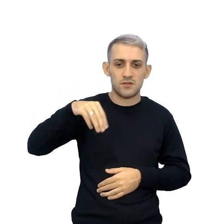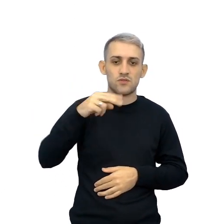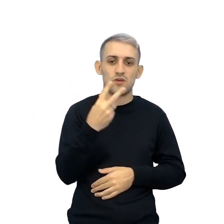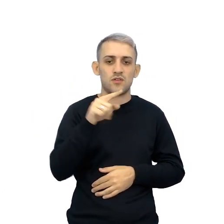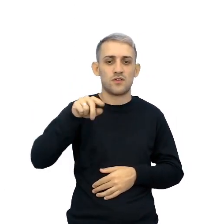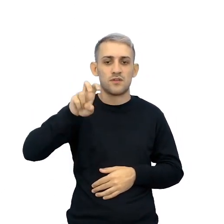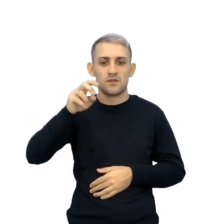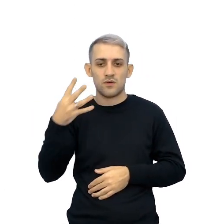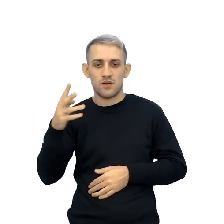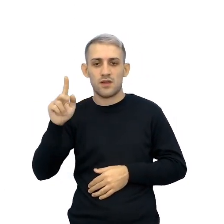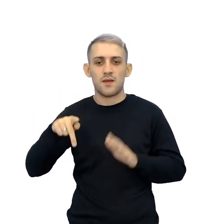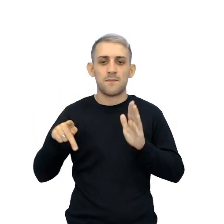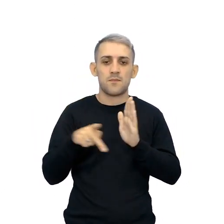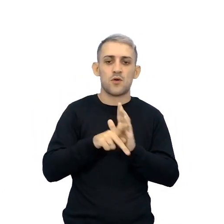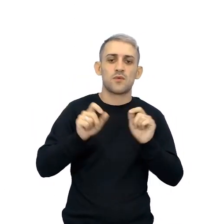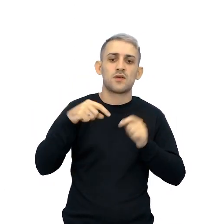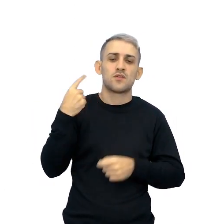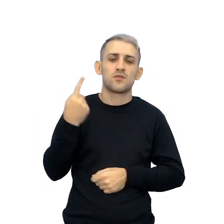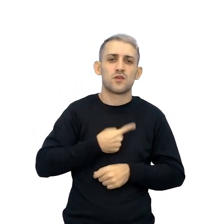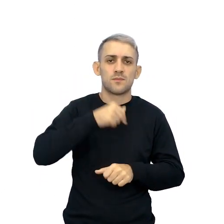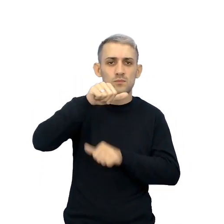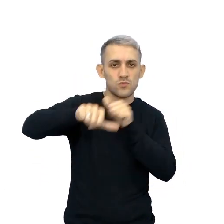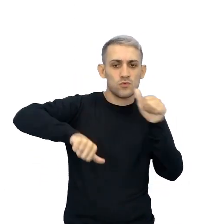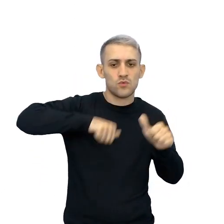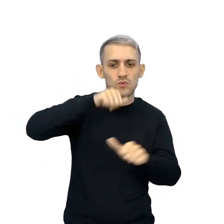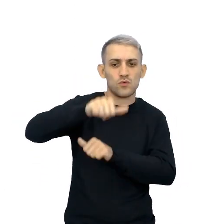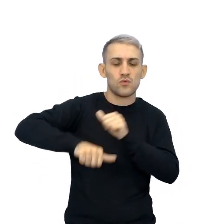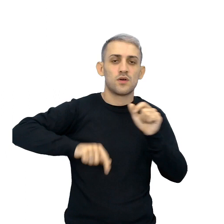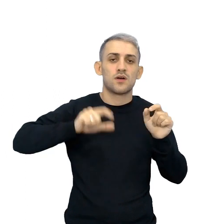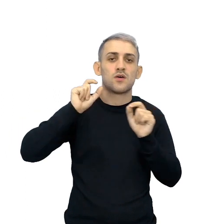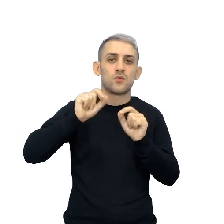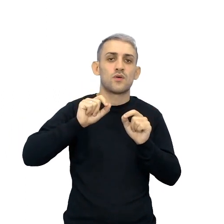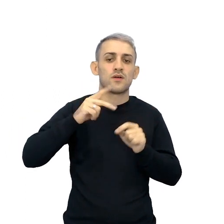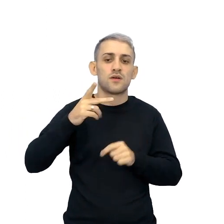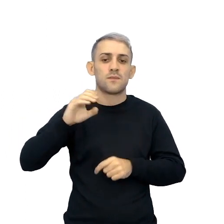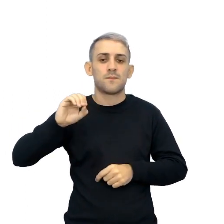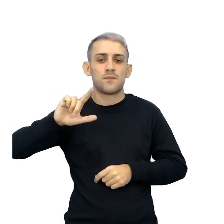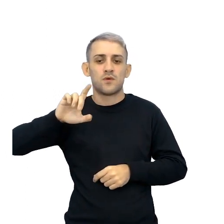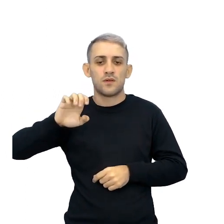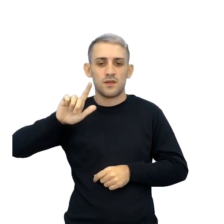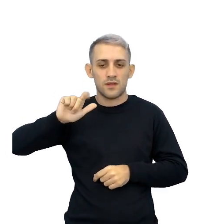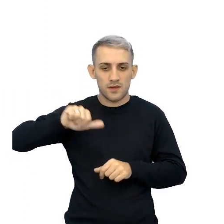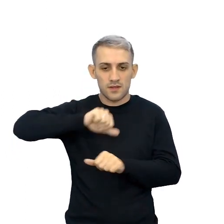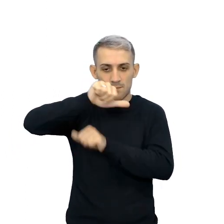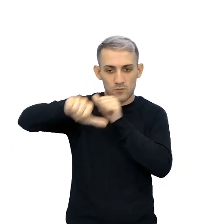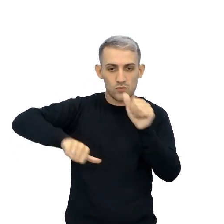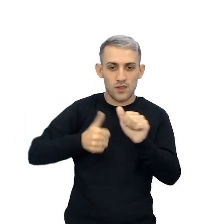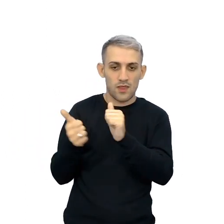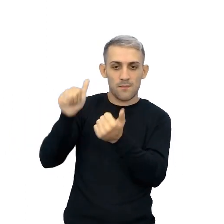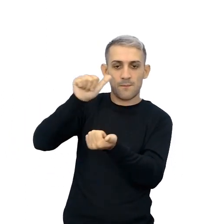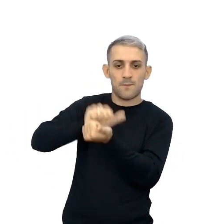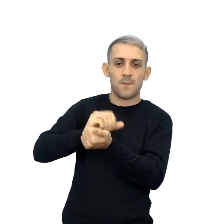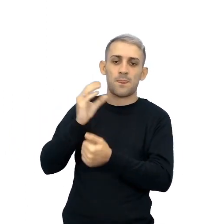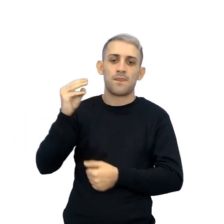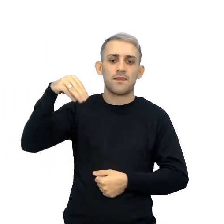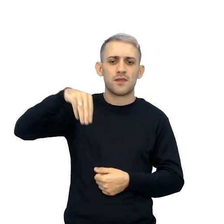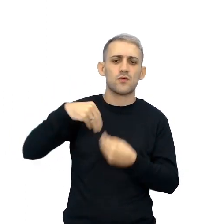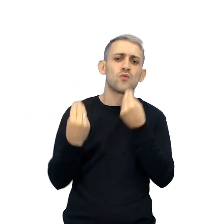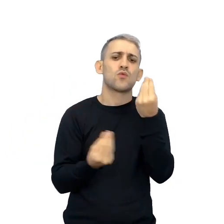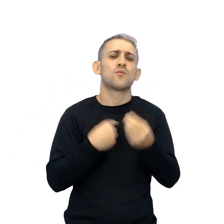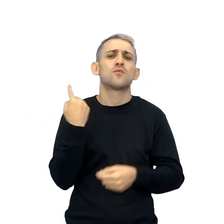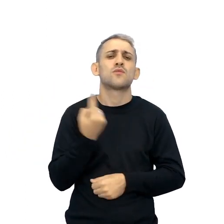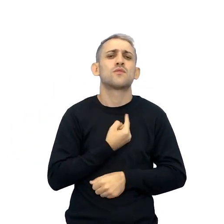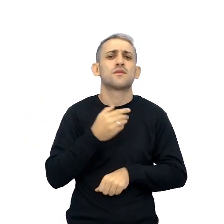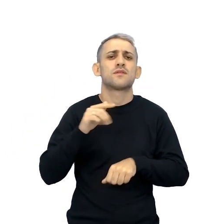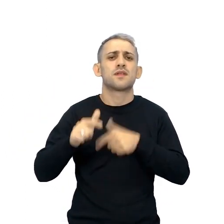2,54 centímetros como unidade para a gente transformar o quê? A polegada em centímetros. Então, olha lá, Valdir, como que a gente pode trabalhar com